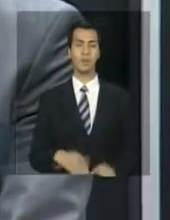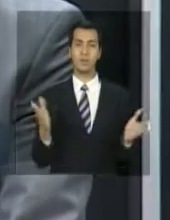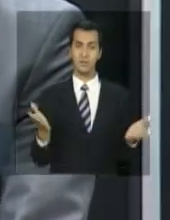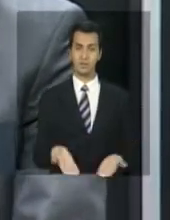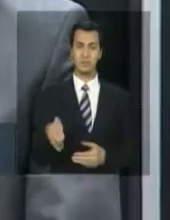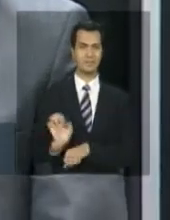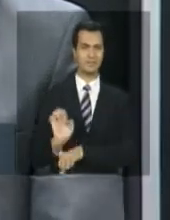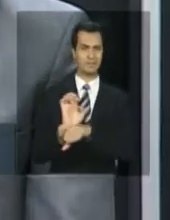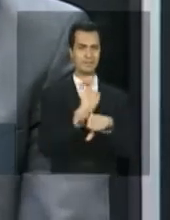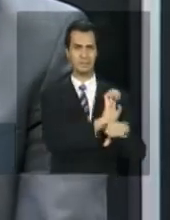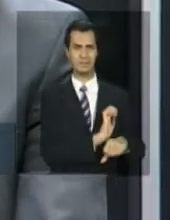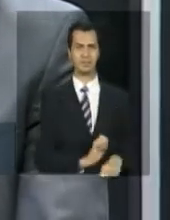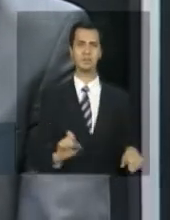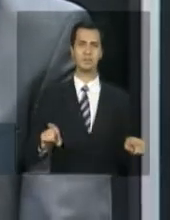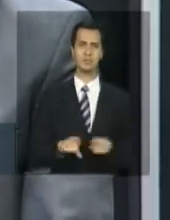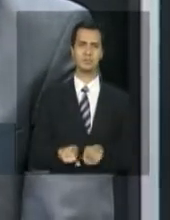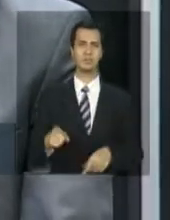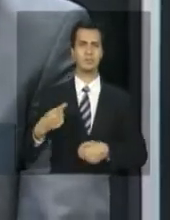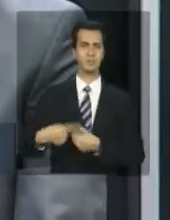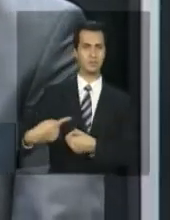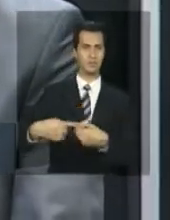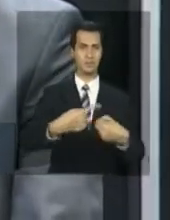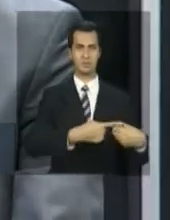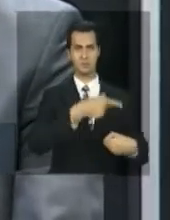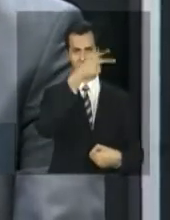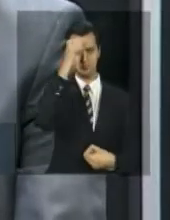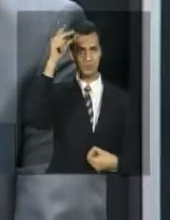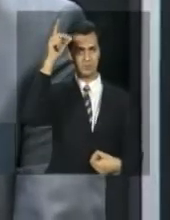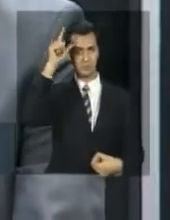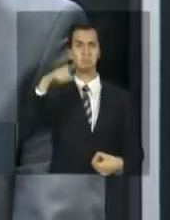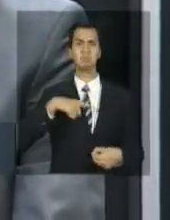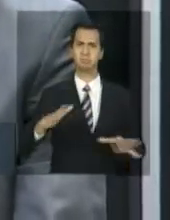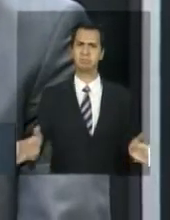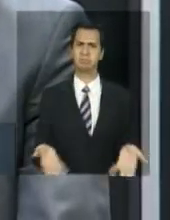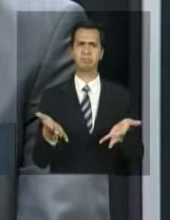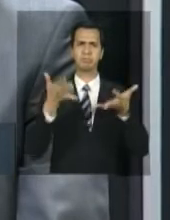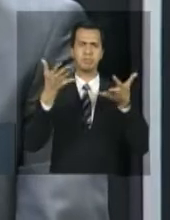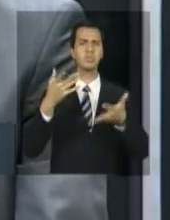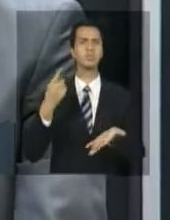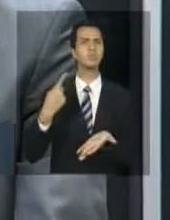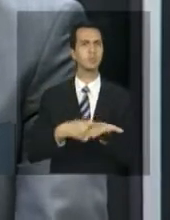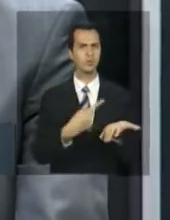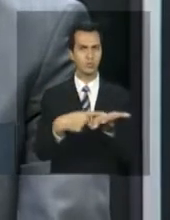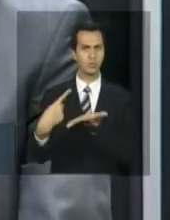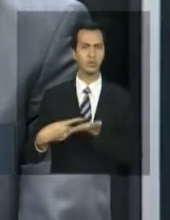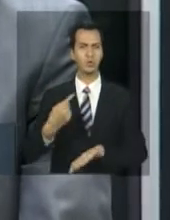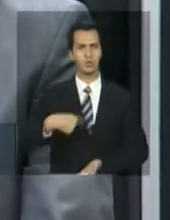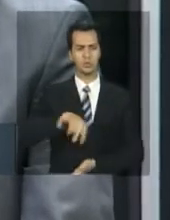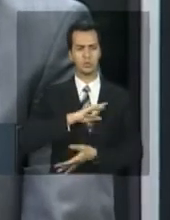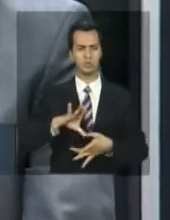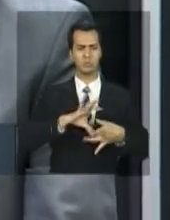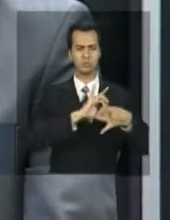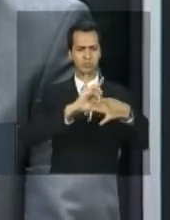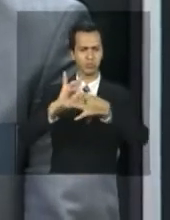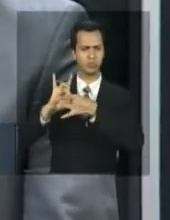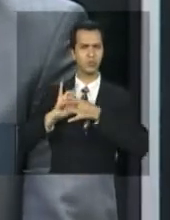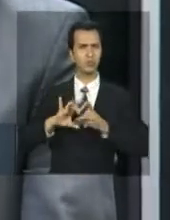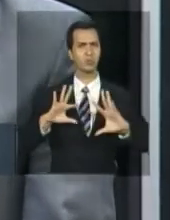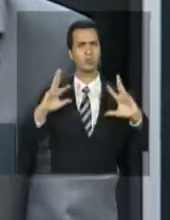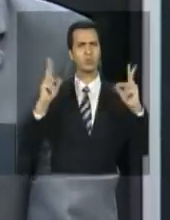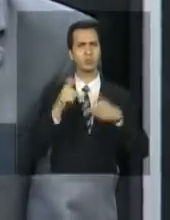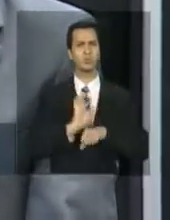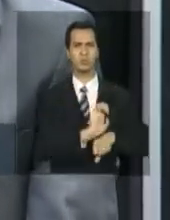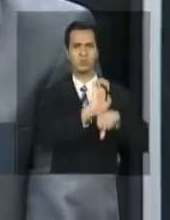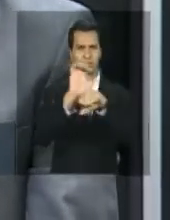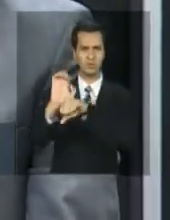foi fundamental para o alcance desses resultados. Firmamos pactos com todos os governos